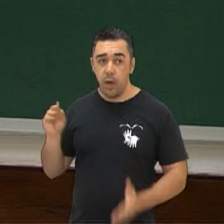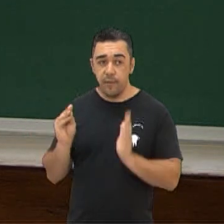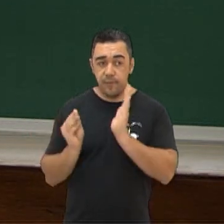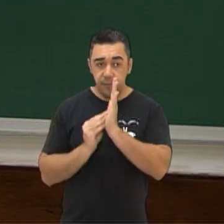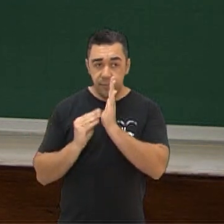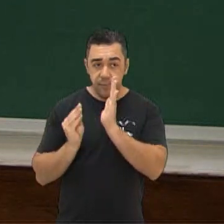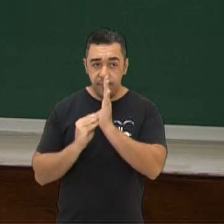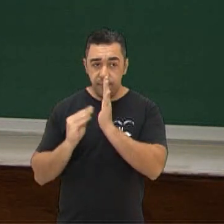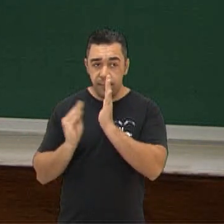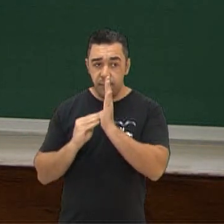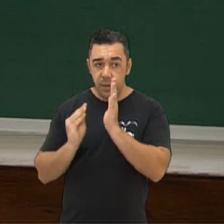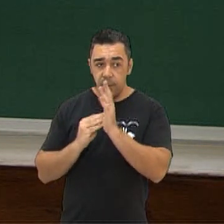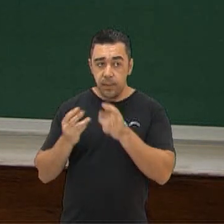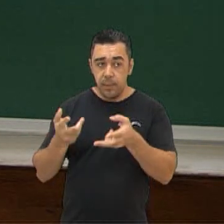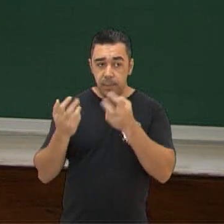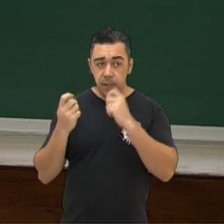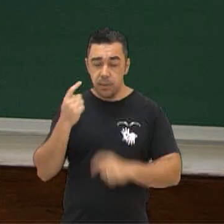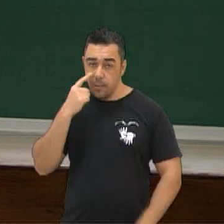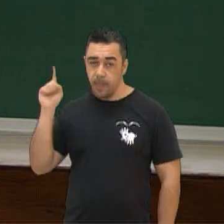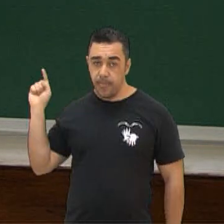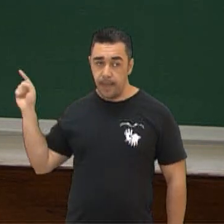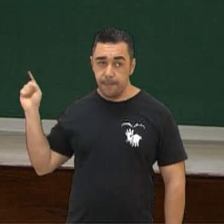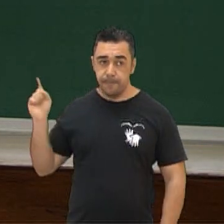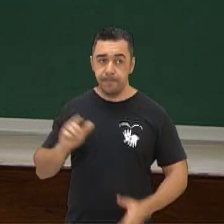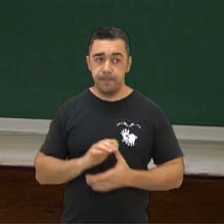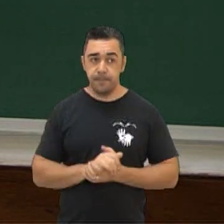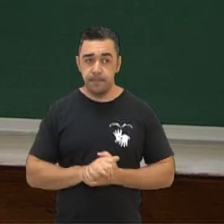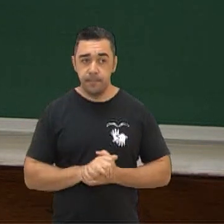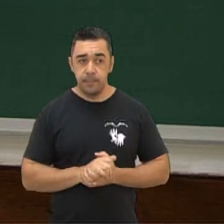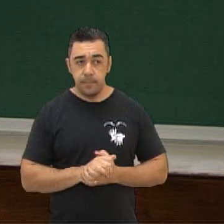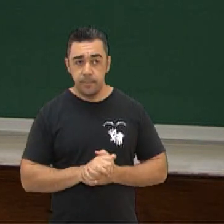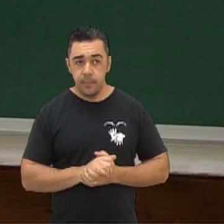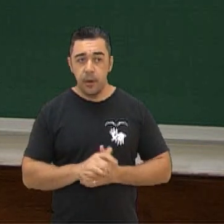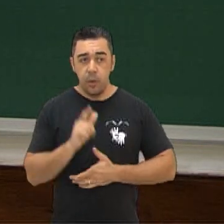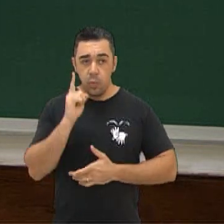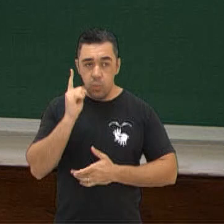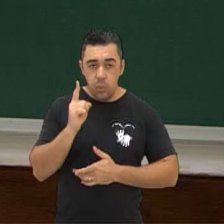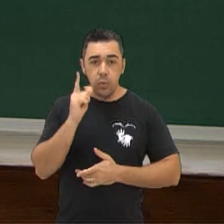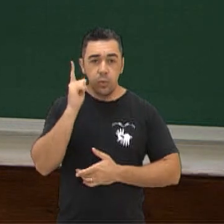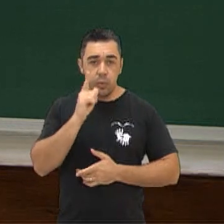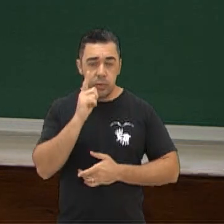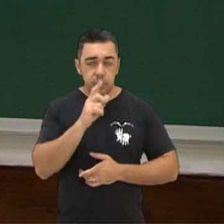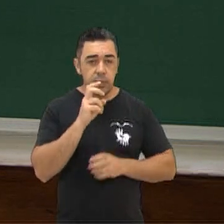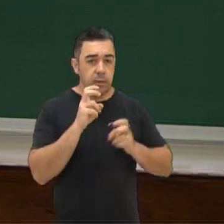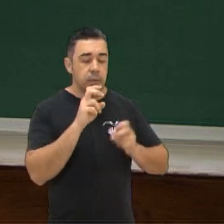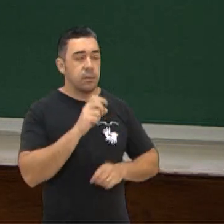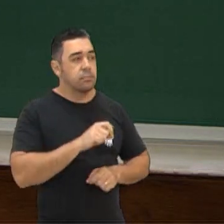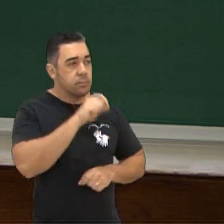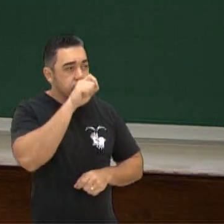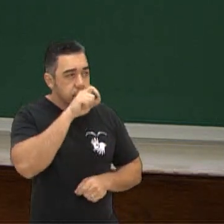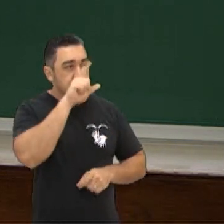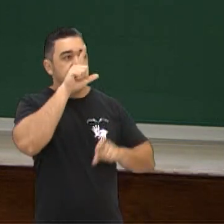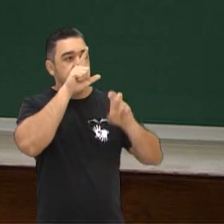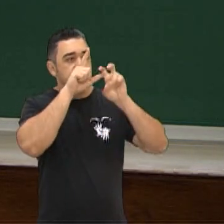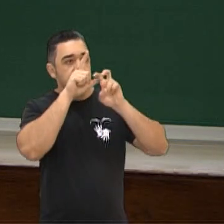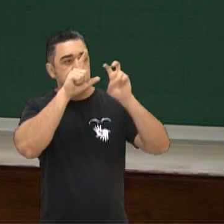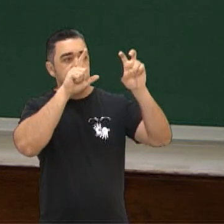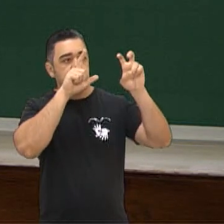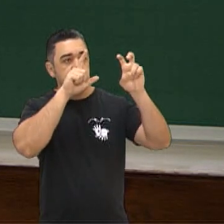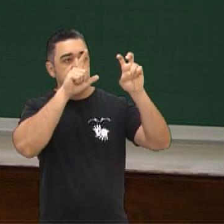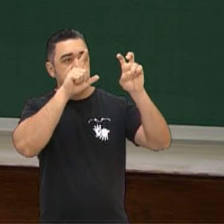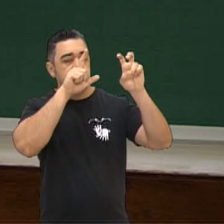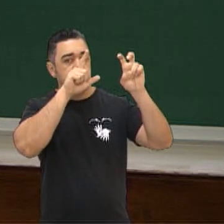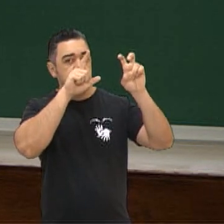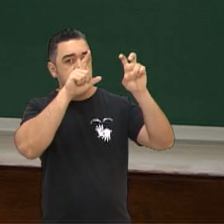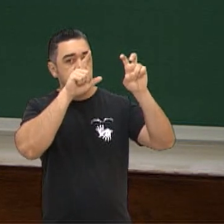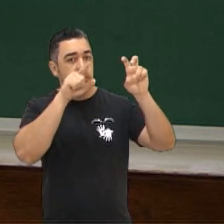ó, nestes 2 versos em destaque no recorte, de um que apanha esse grito, que ele e o lance a outro.